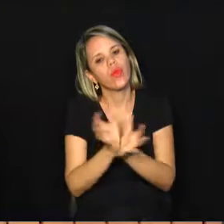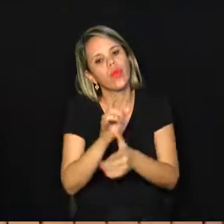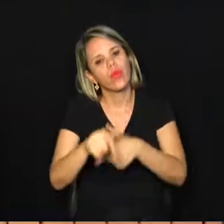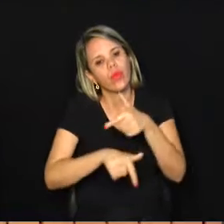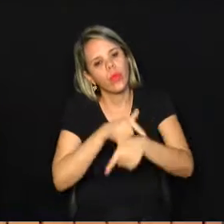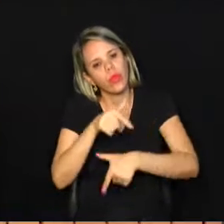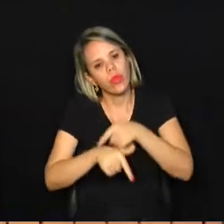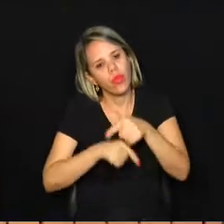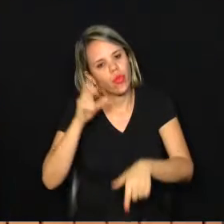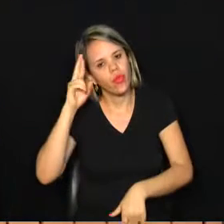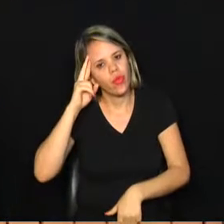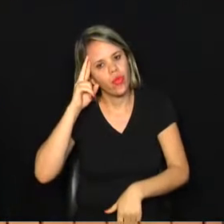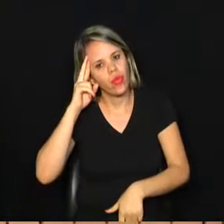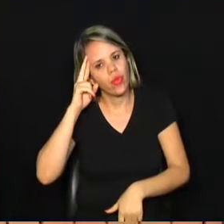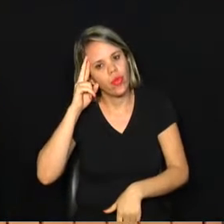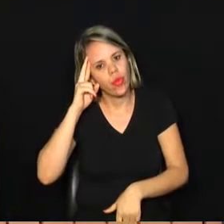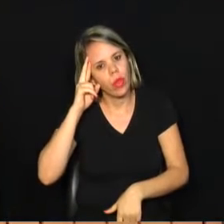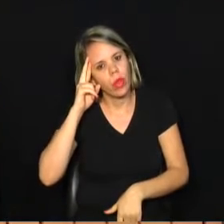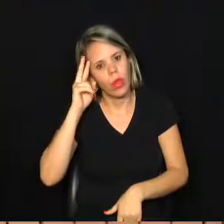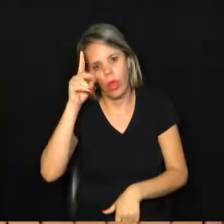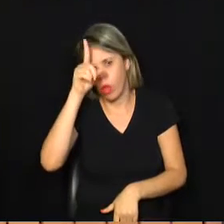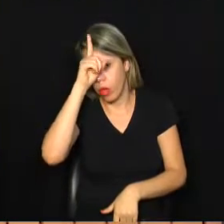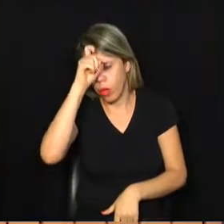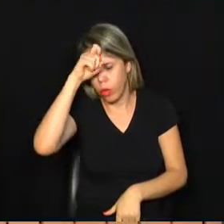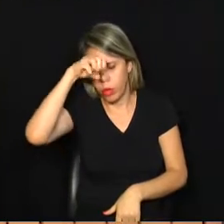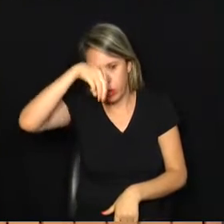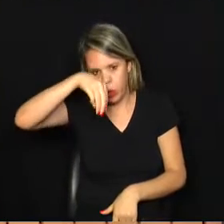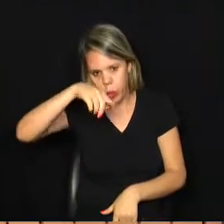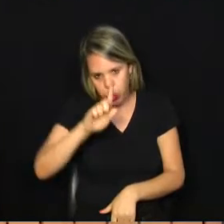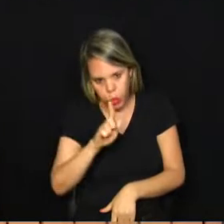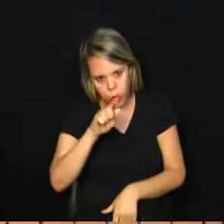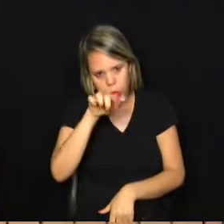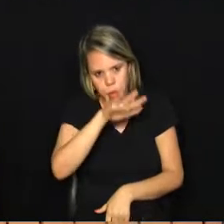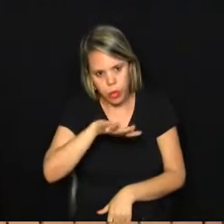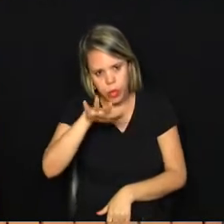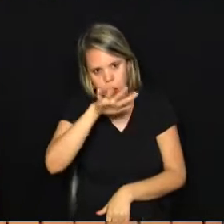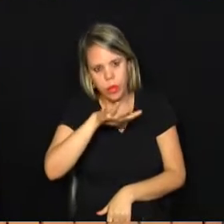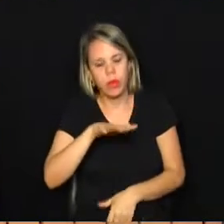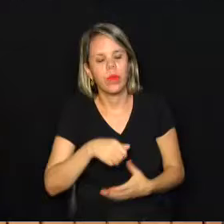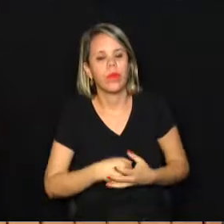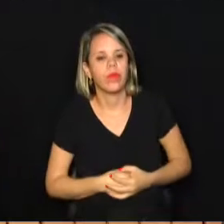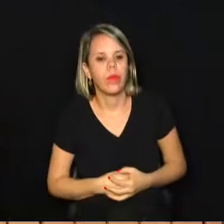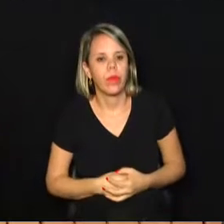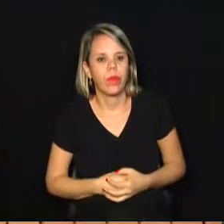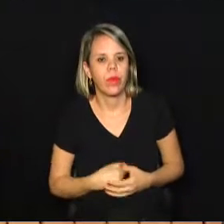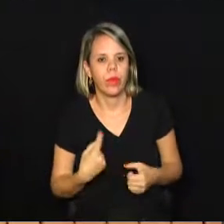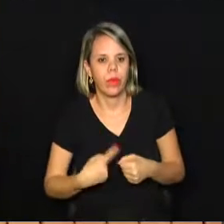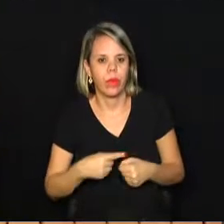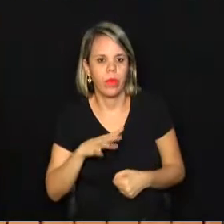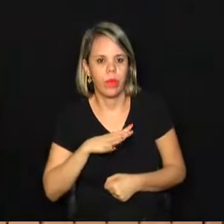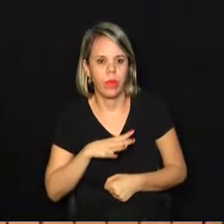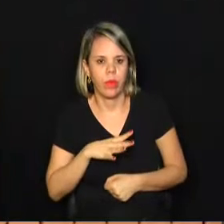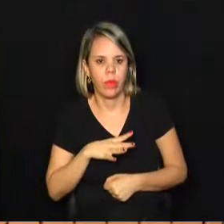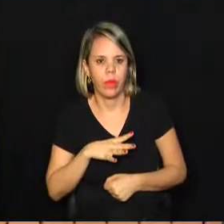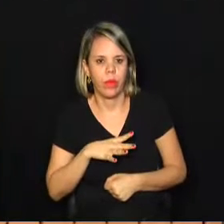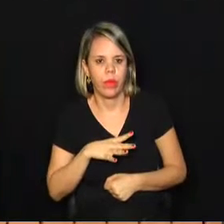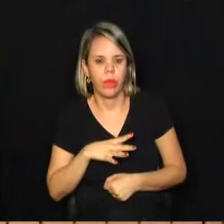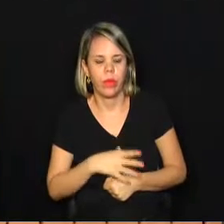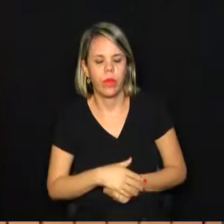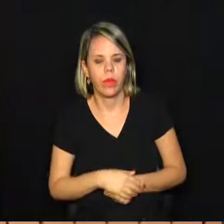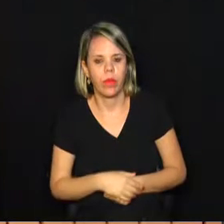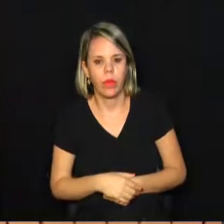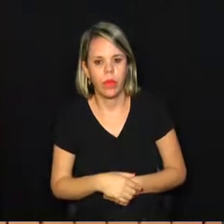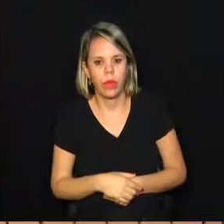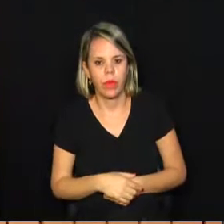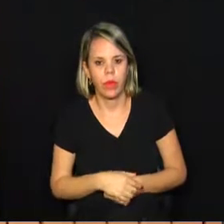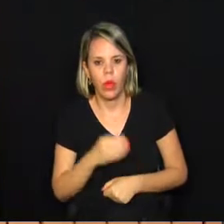funções de chefia pertencentes ao quadro próprio da autarquia pública municipal, a rede municipal Dr. Mário Gatti,